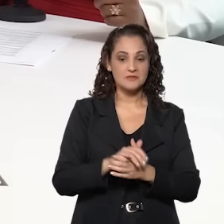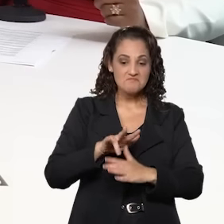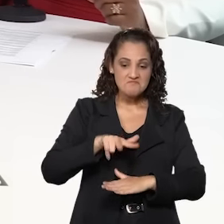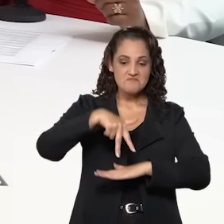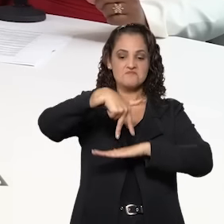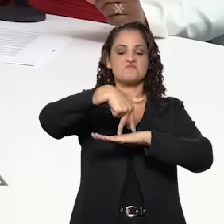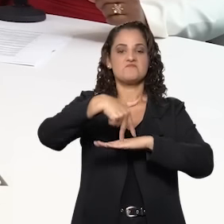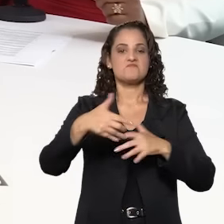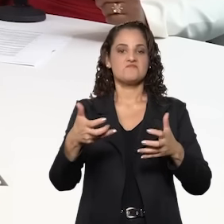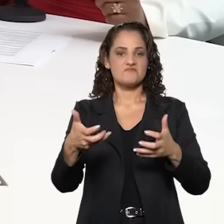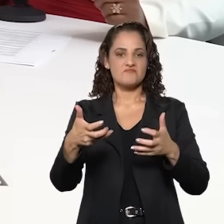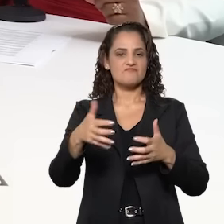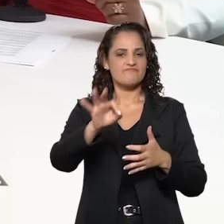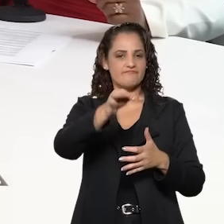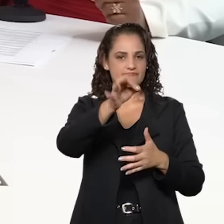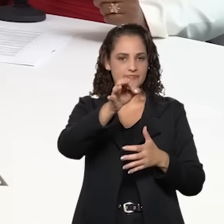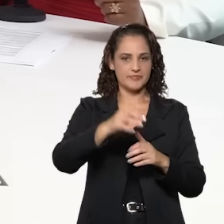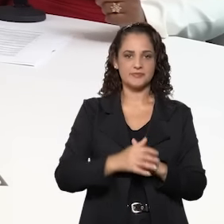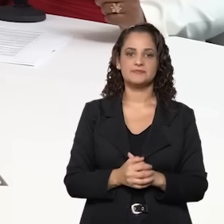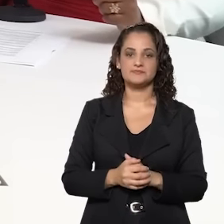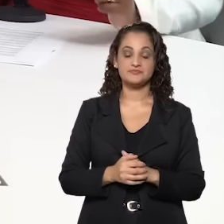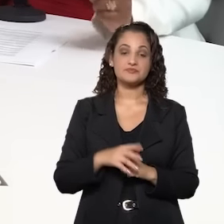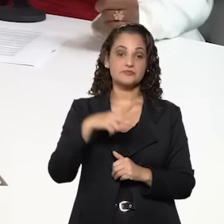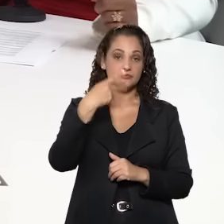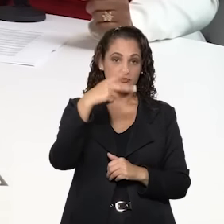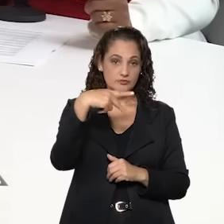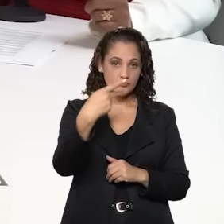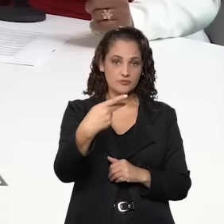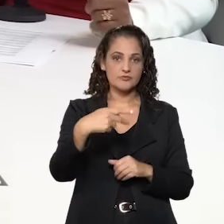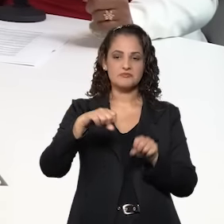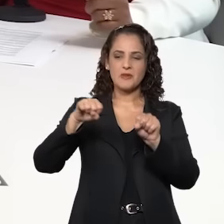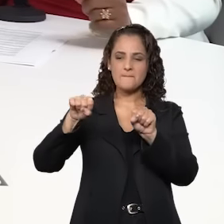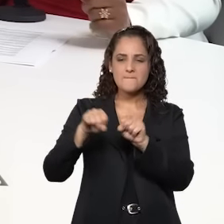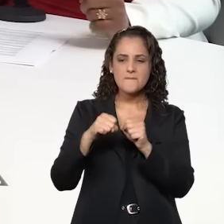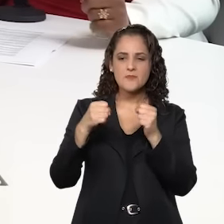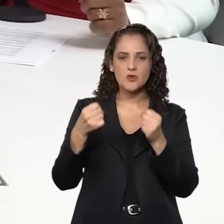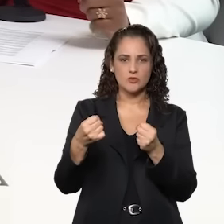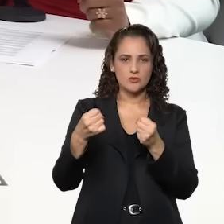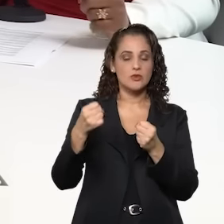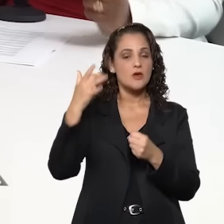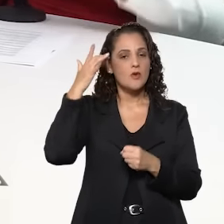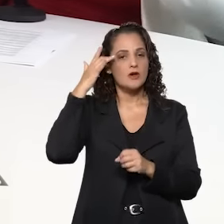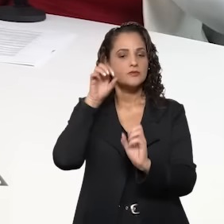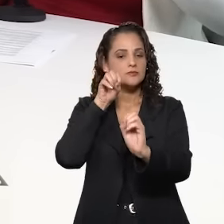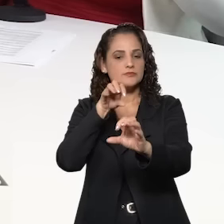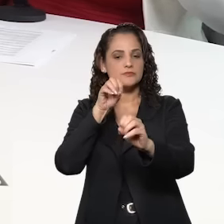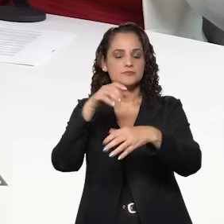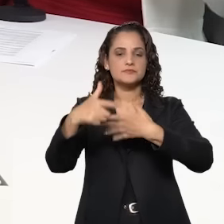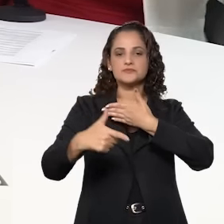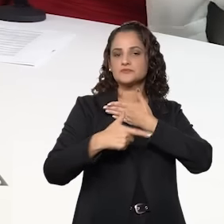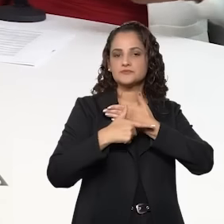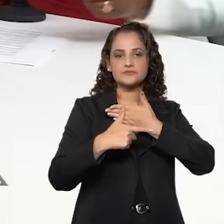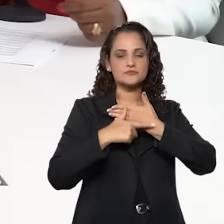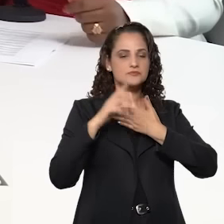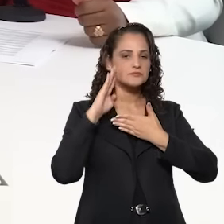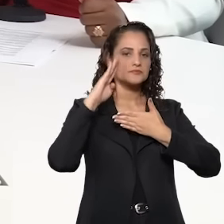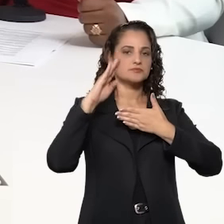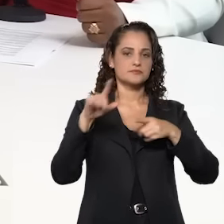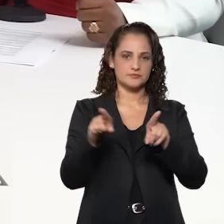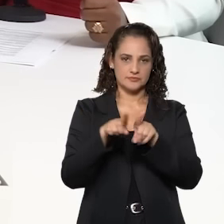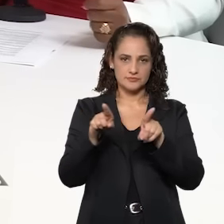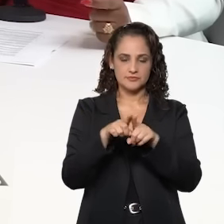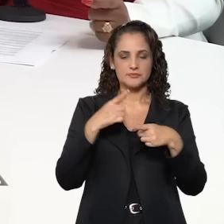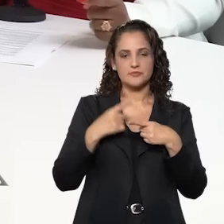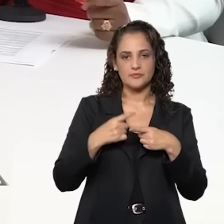a gente quer estar certeza e e quando a gente fala dessa desconstrução eu acho que a educação tem um papel fundamental